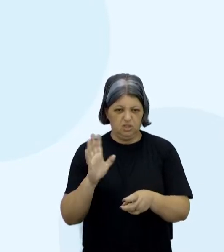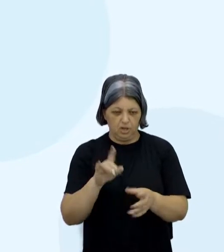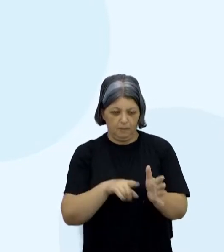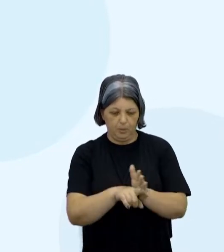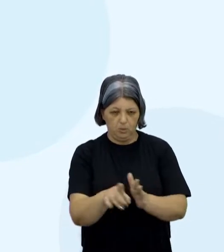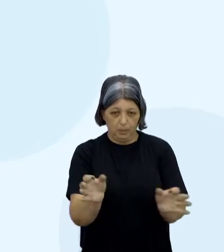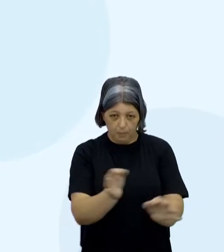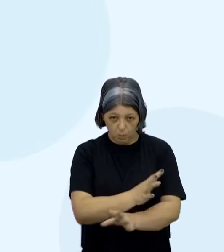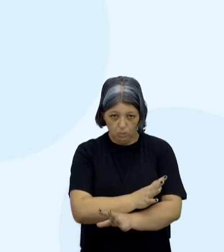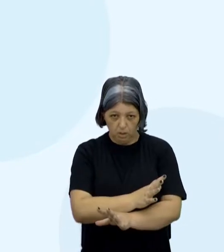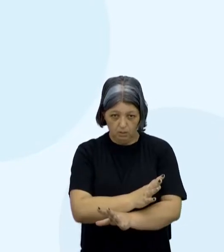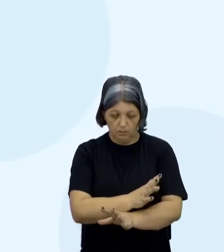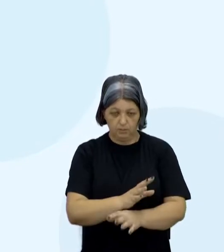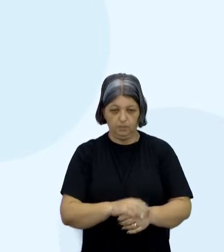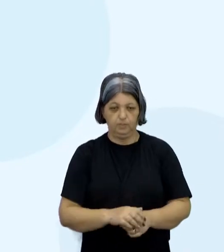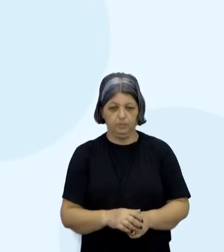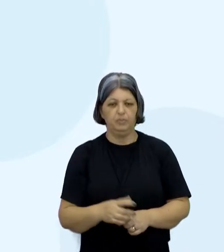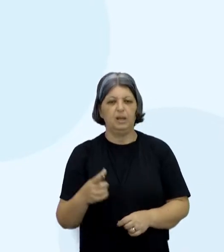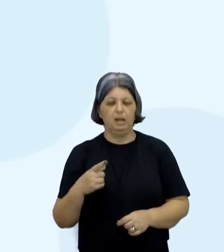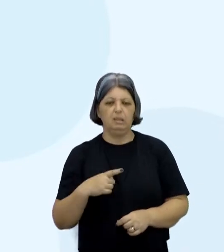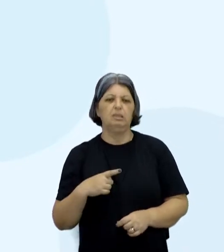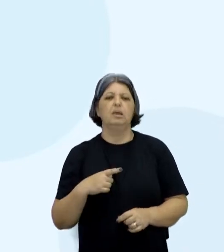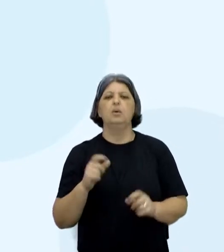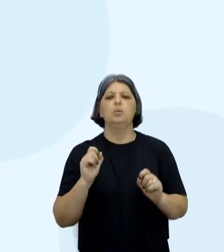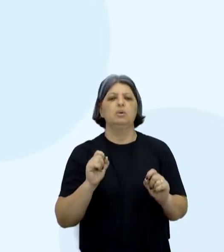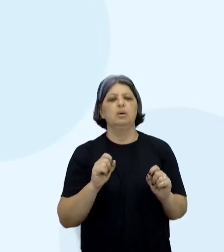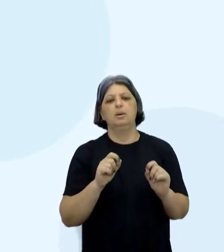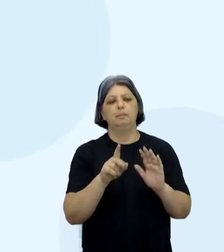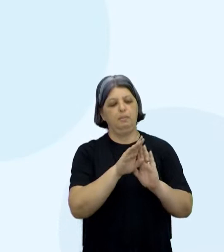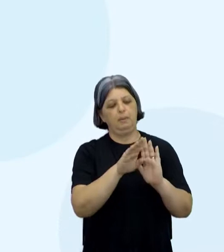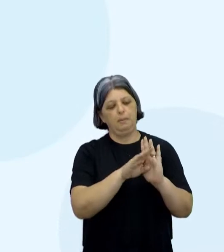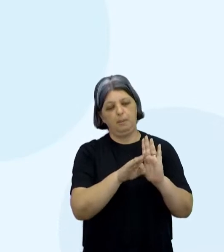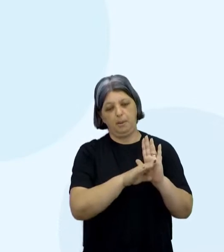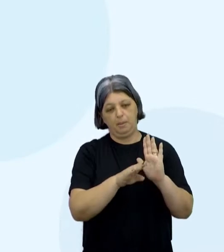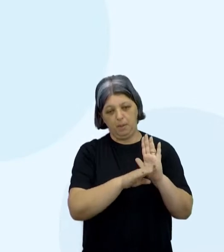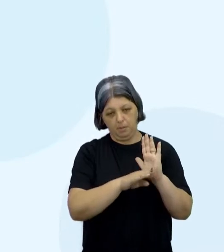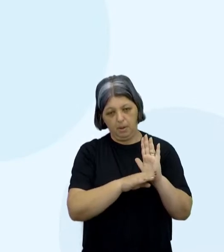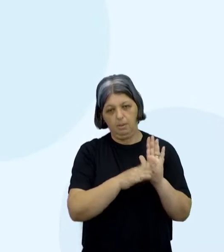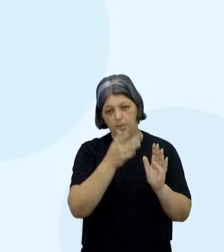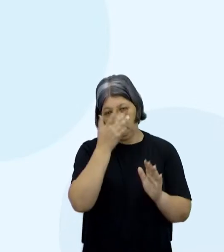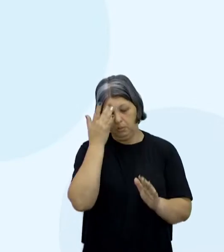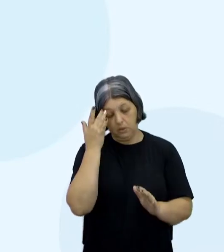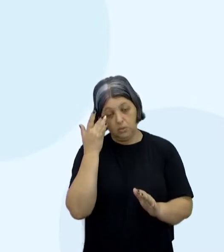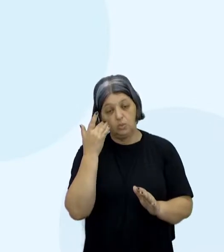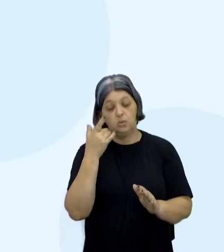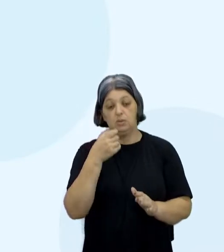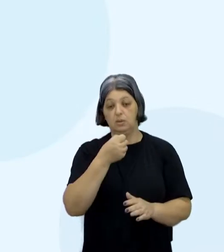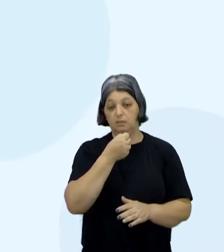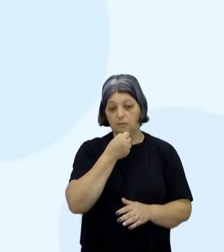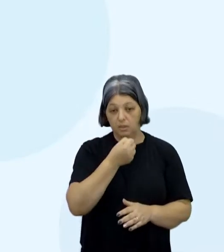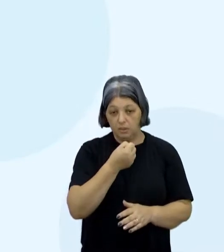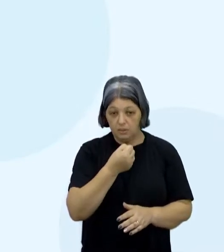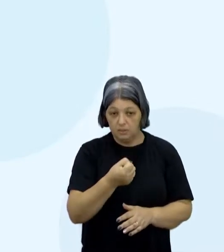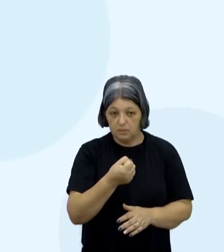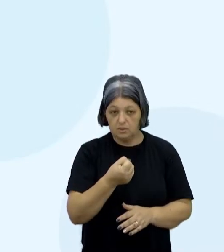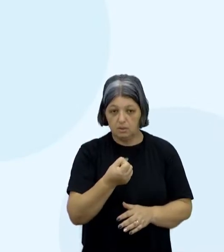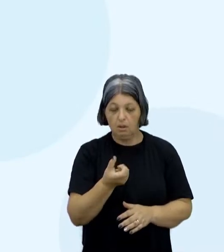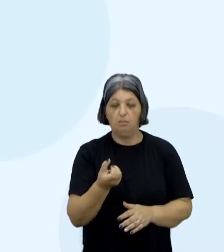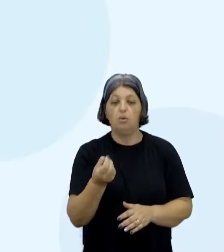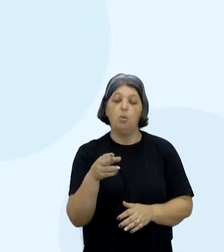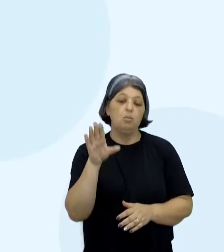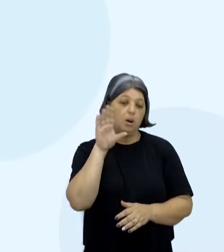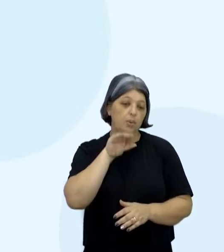preparadas? Há um roteiro para o entrevistado que utiliza a norma padrão? Há um roteiro para o entrevistado